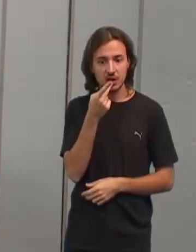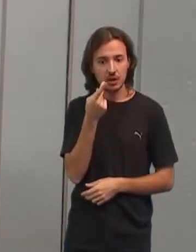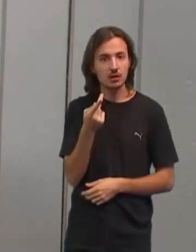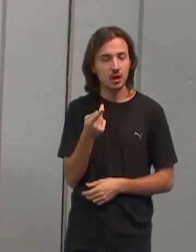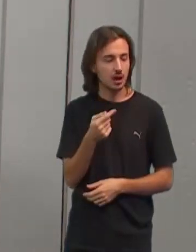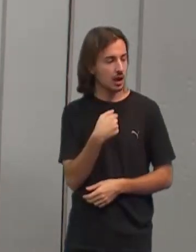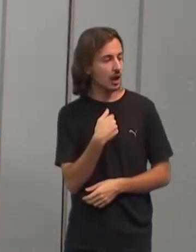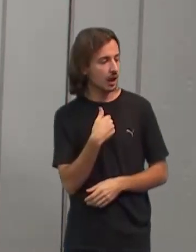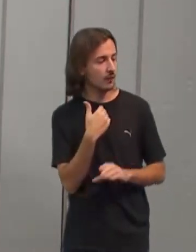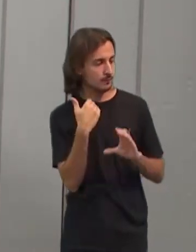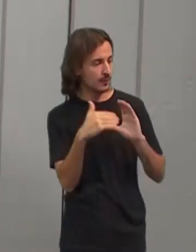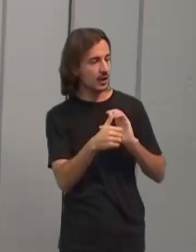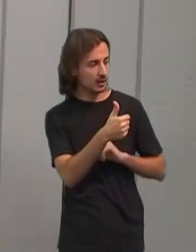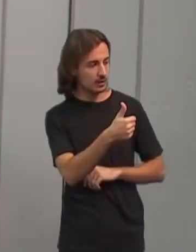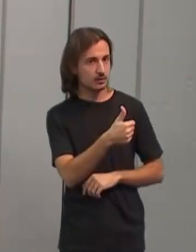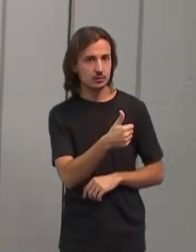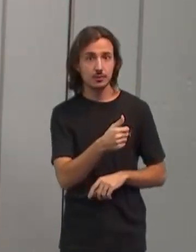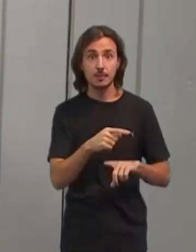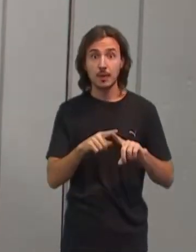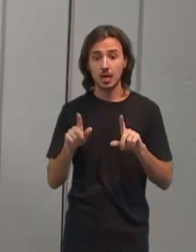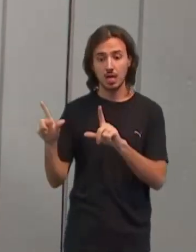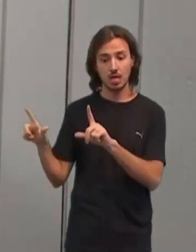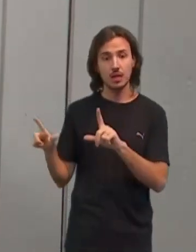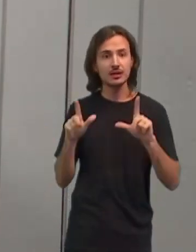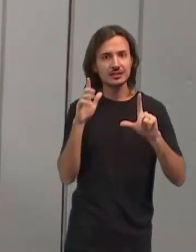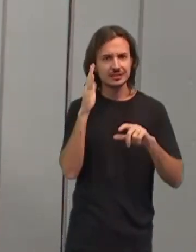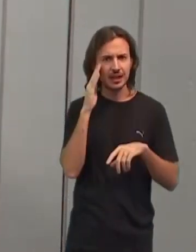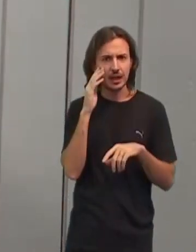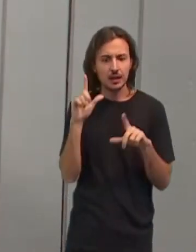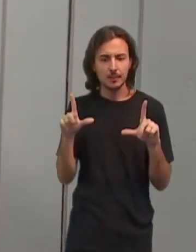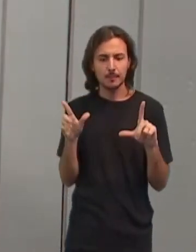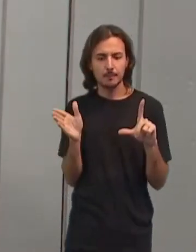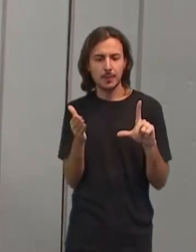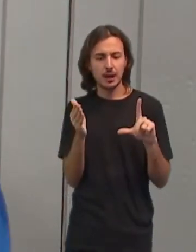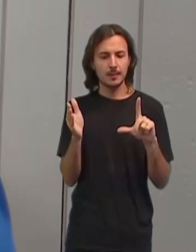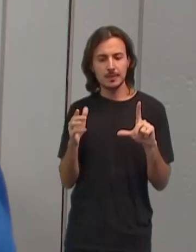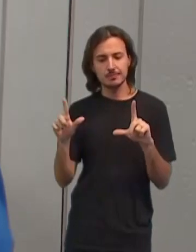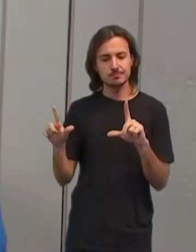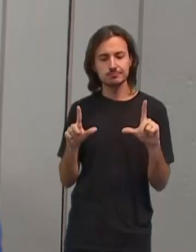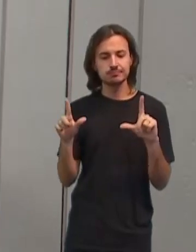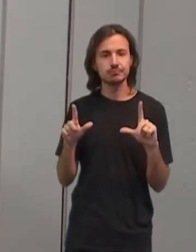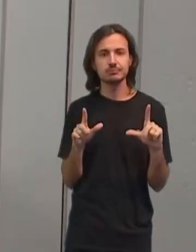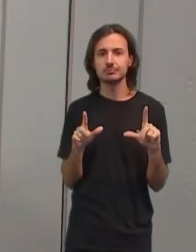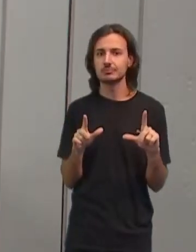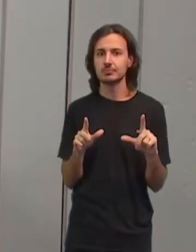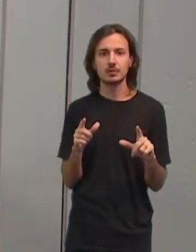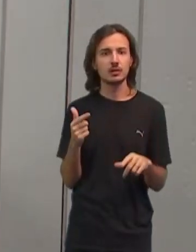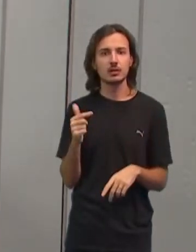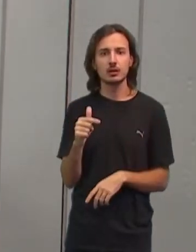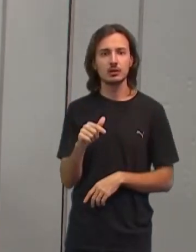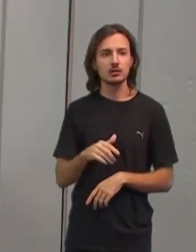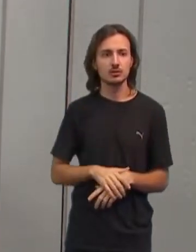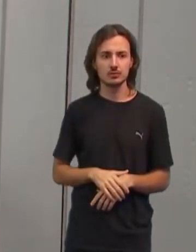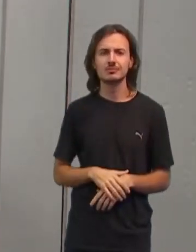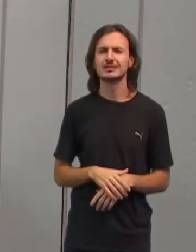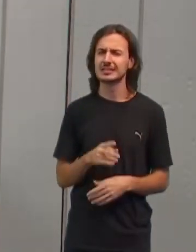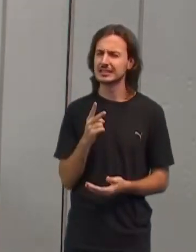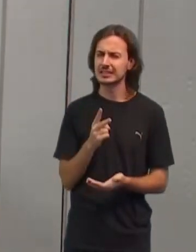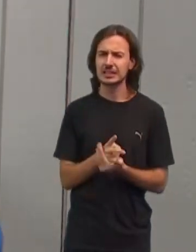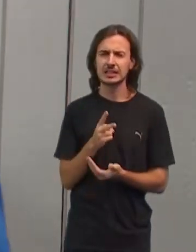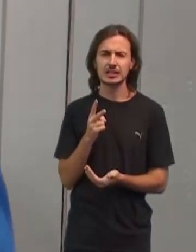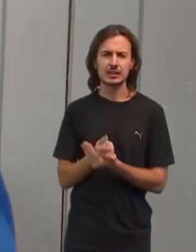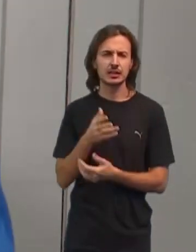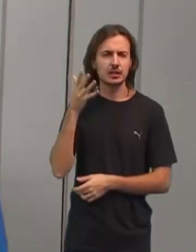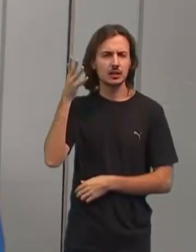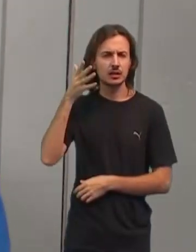não colocou. O último slide é o que traz para a gente a informação do limite prudencial. Todo o último slide, vocês podem olhar todas as apresentações